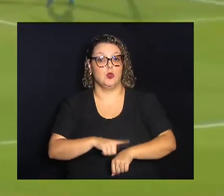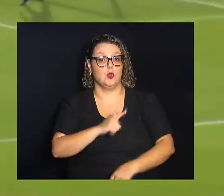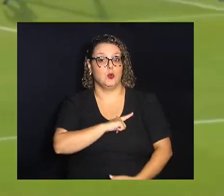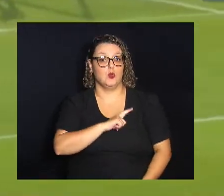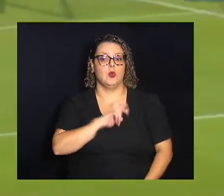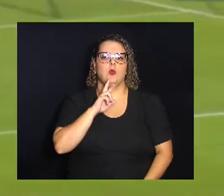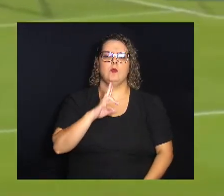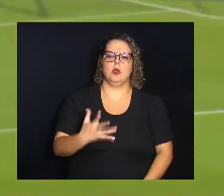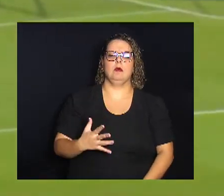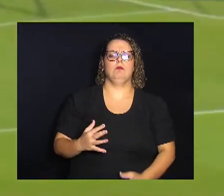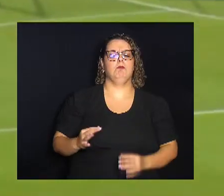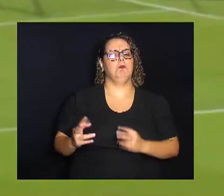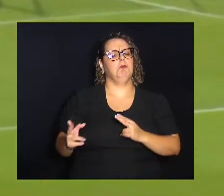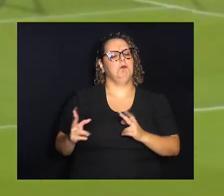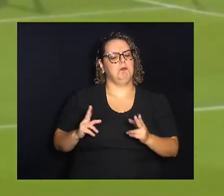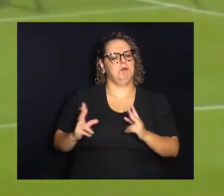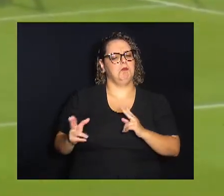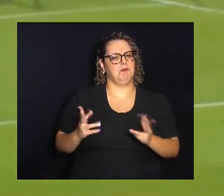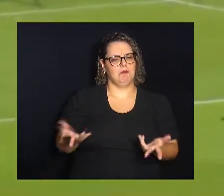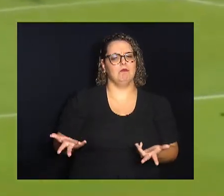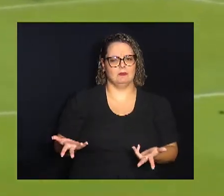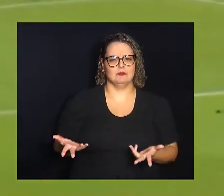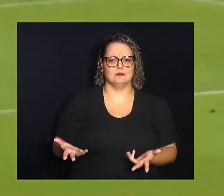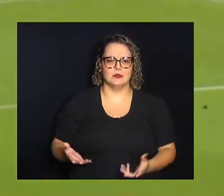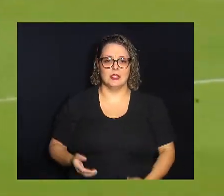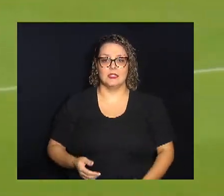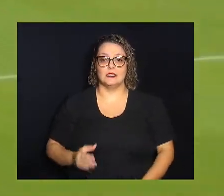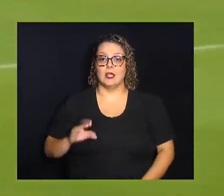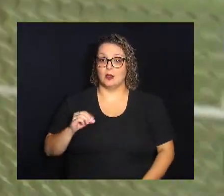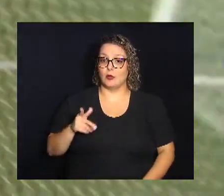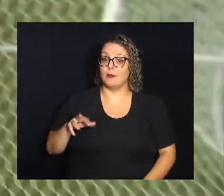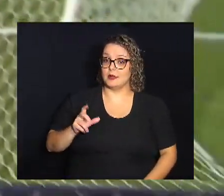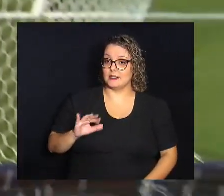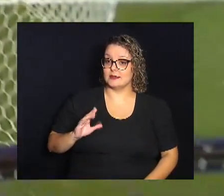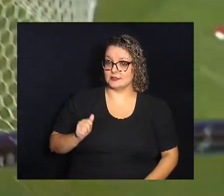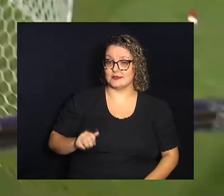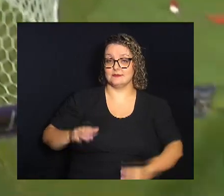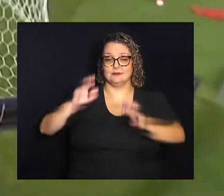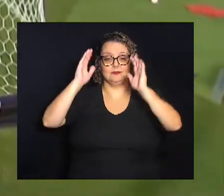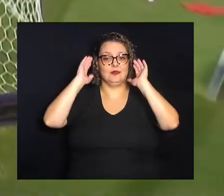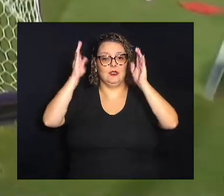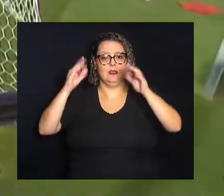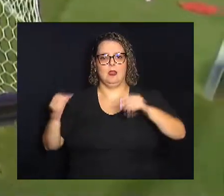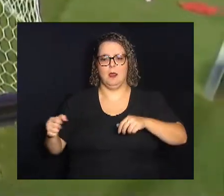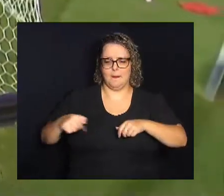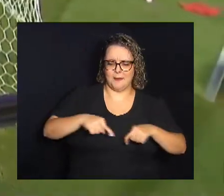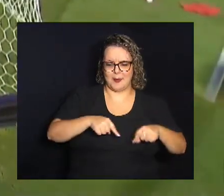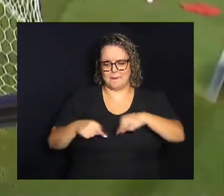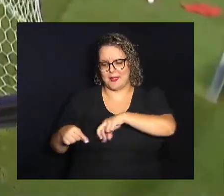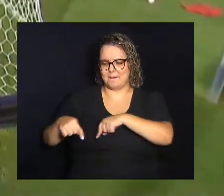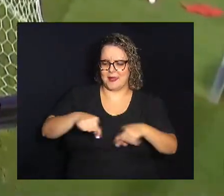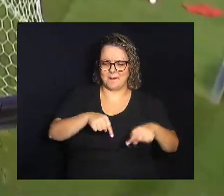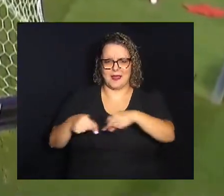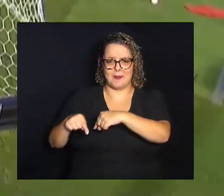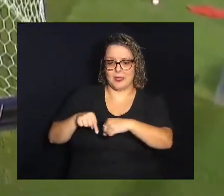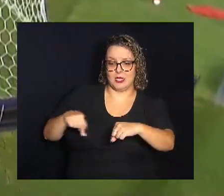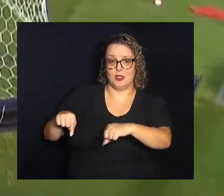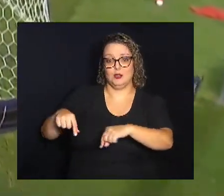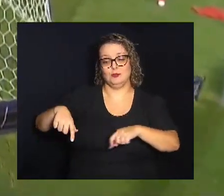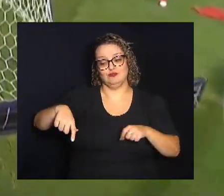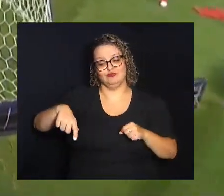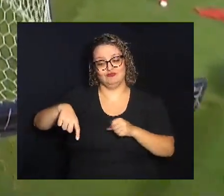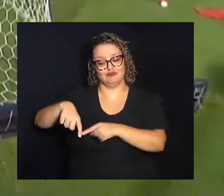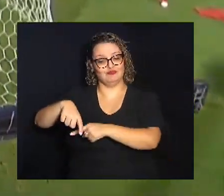respondeu na mesma moeda através da cobrança de escanteio. Bate e rebate dentro da área e agora Léo Santos